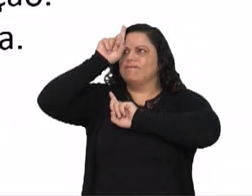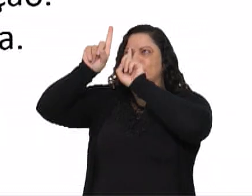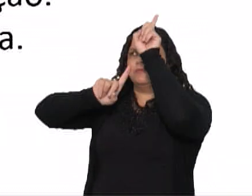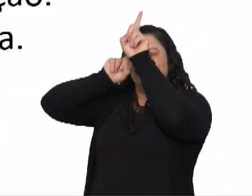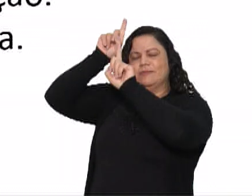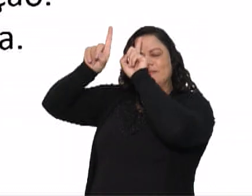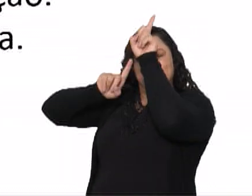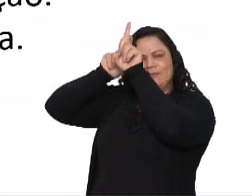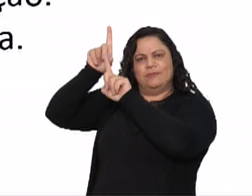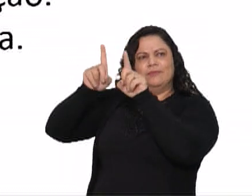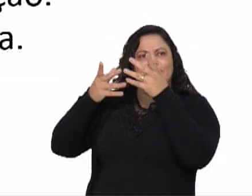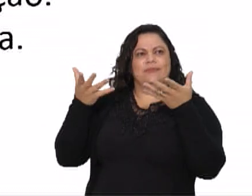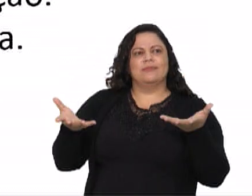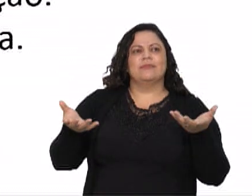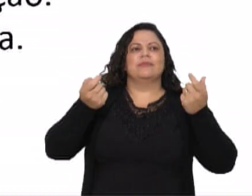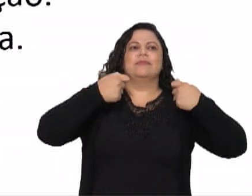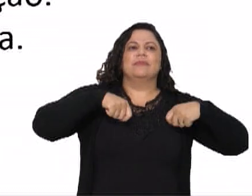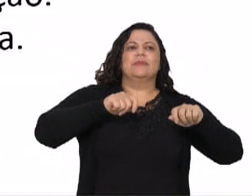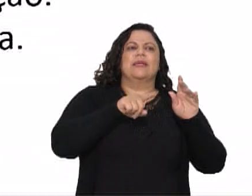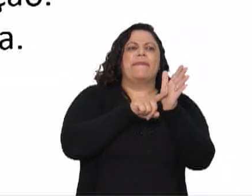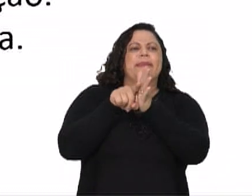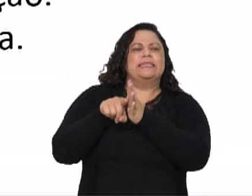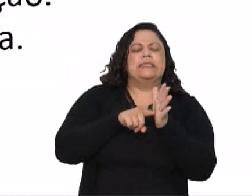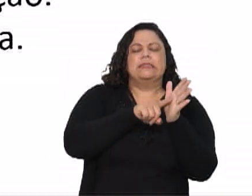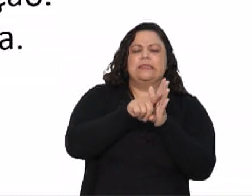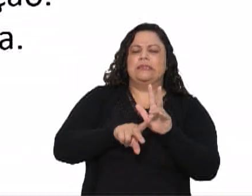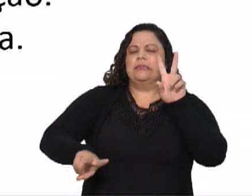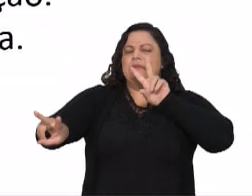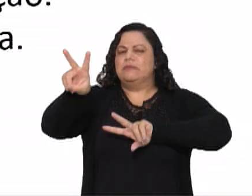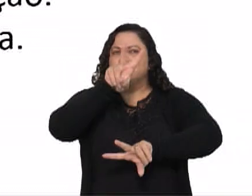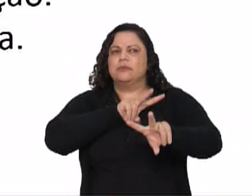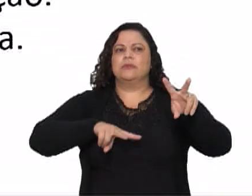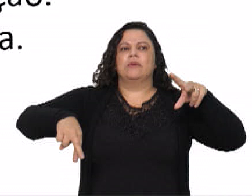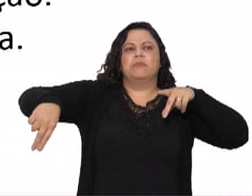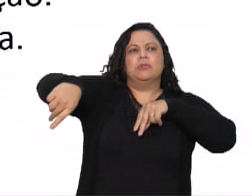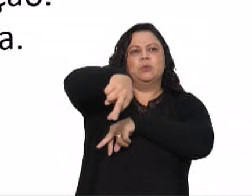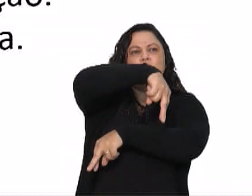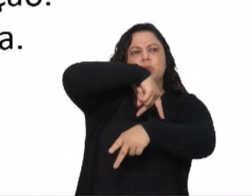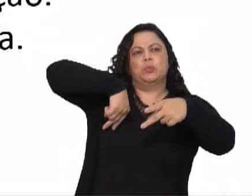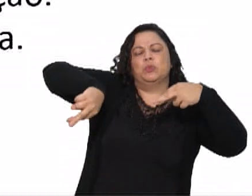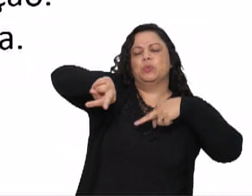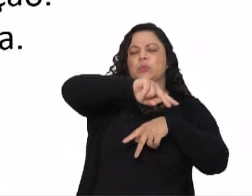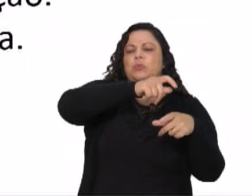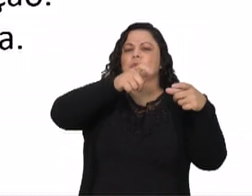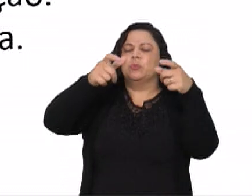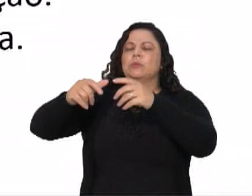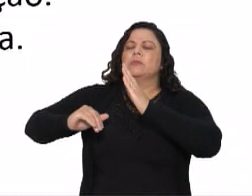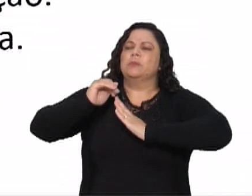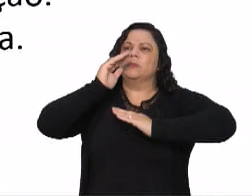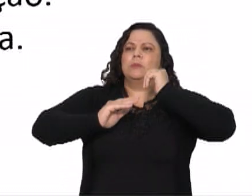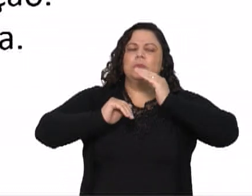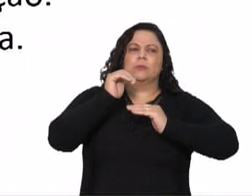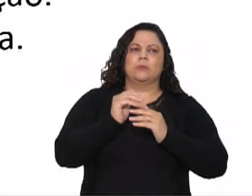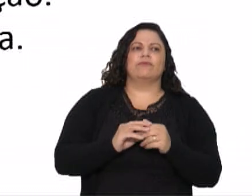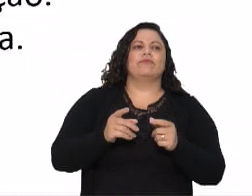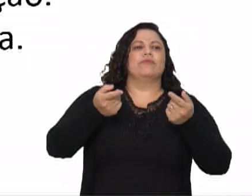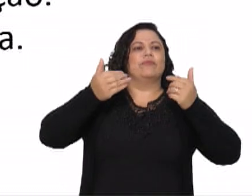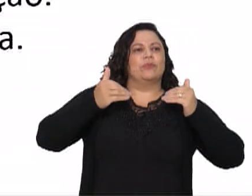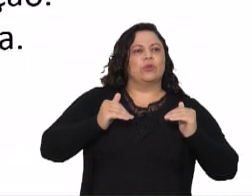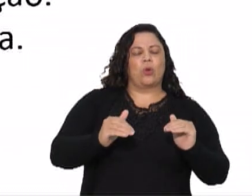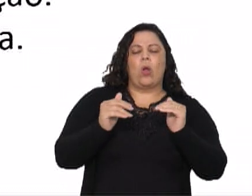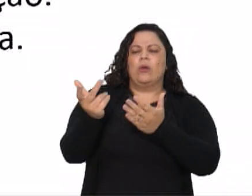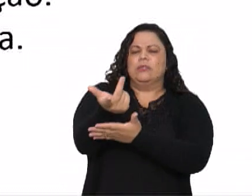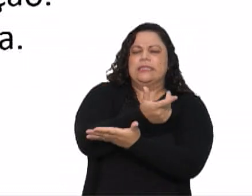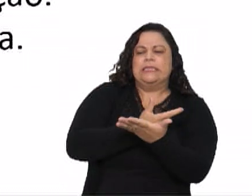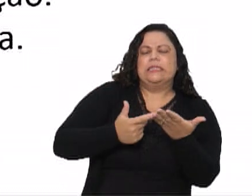a viabilidade do local da construção. Desenhar os espaços através da planta